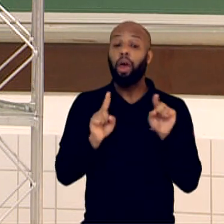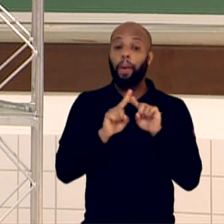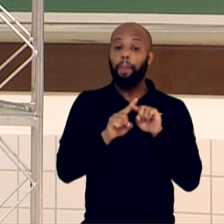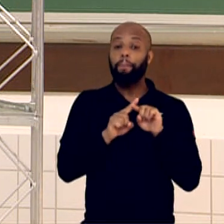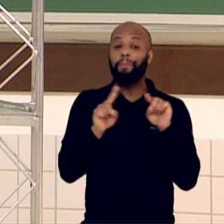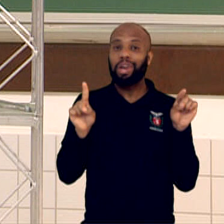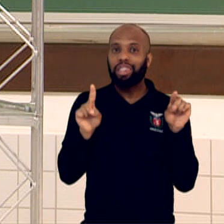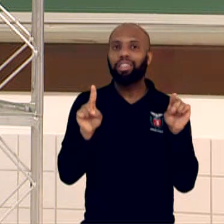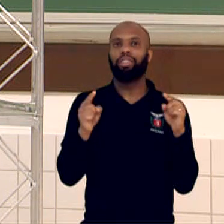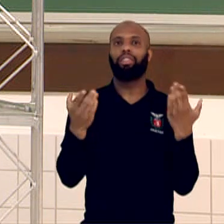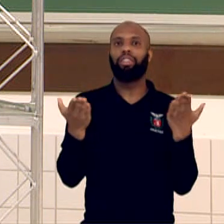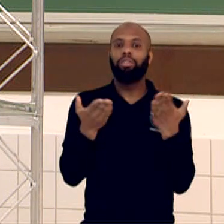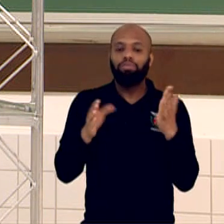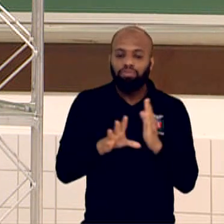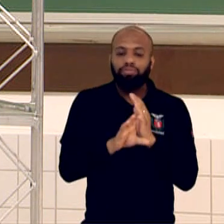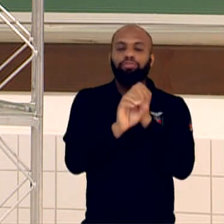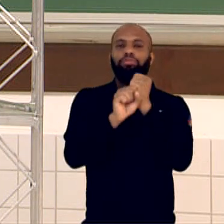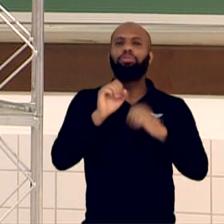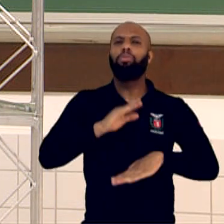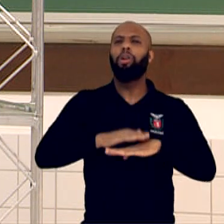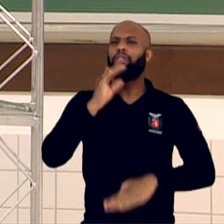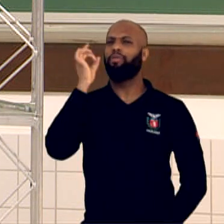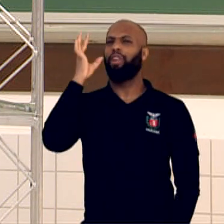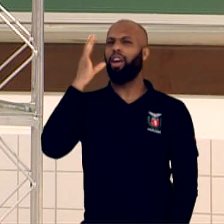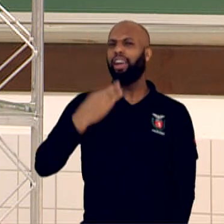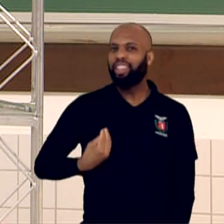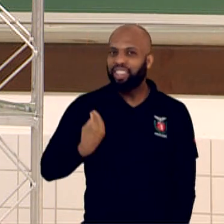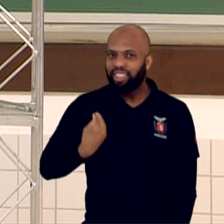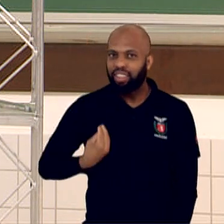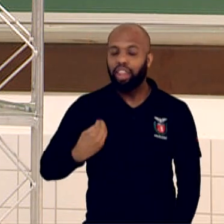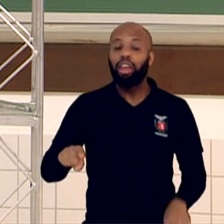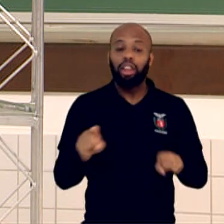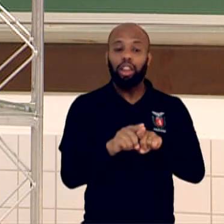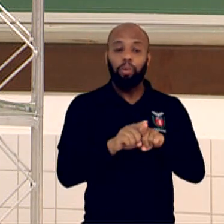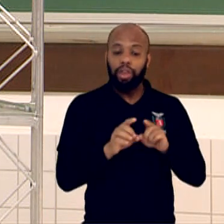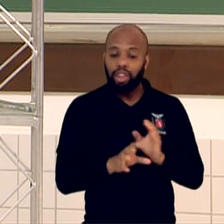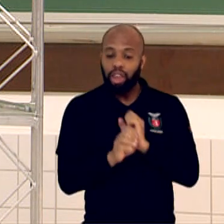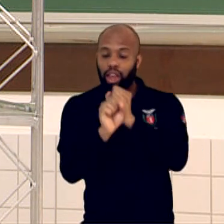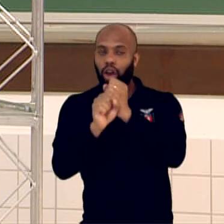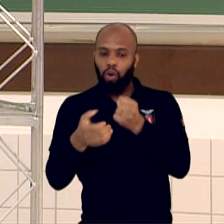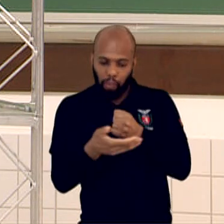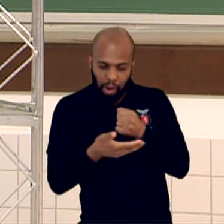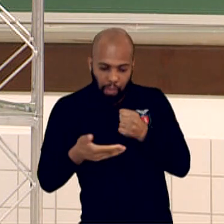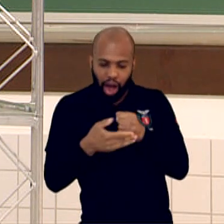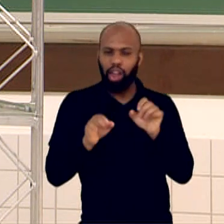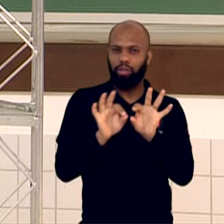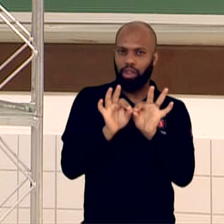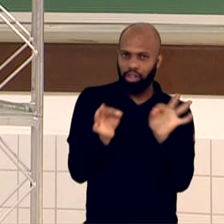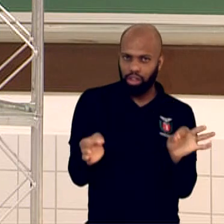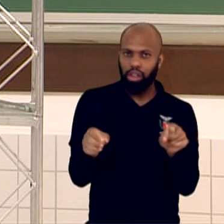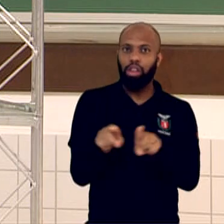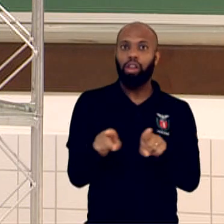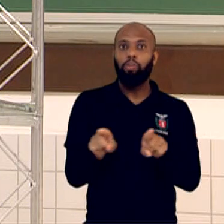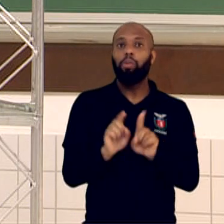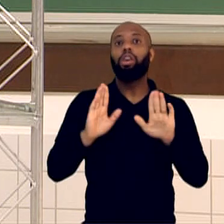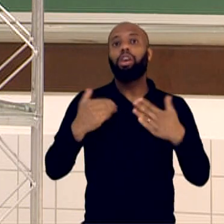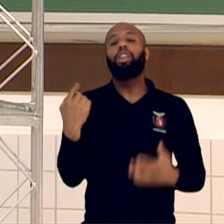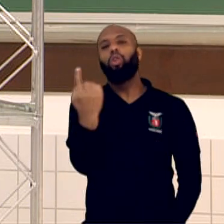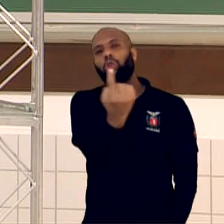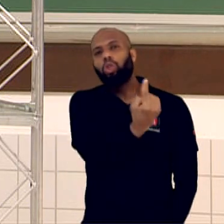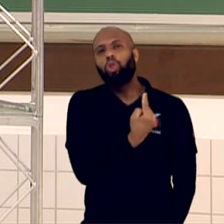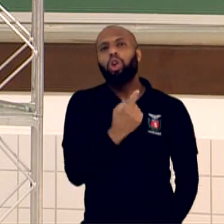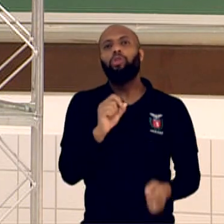Mas, para efeito de cálculo, para facilitar a nossa vida, né, com cálculos mais básicos, mais simples, a gente acaba